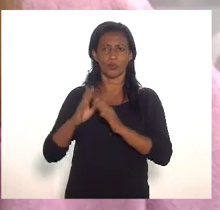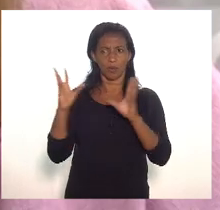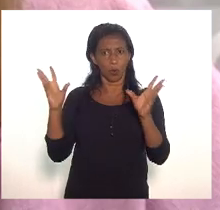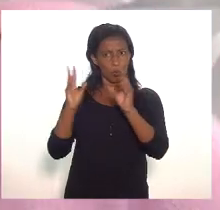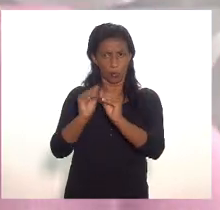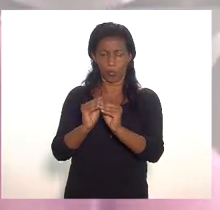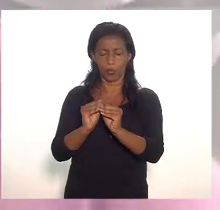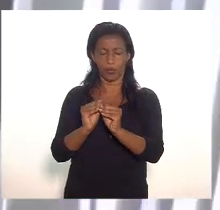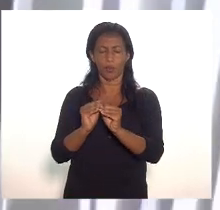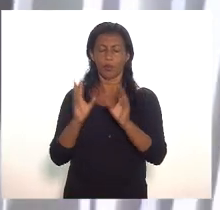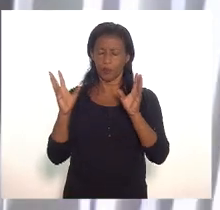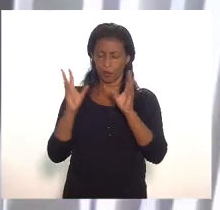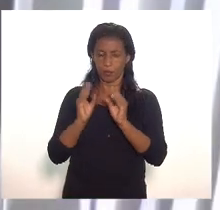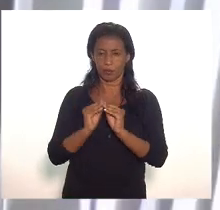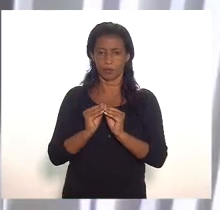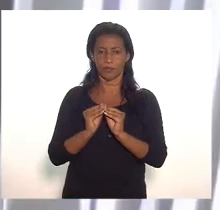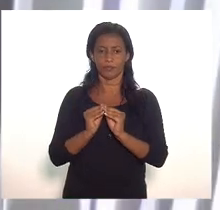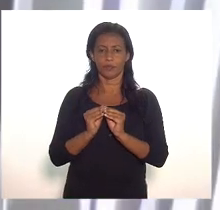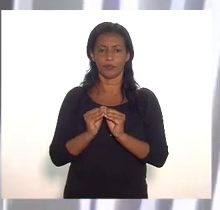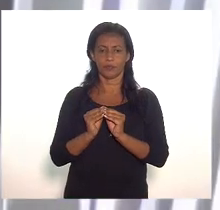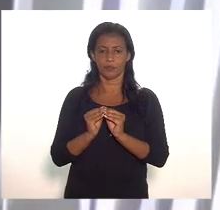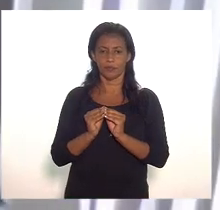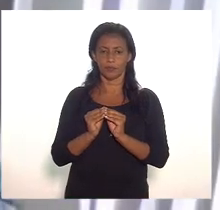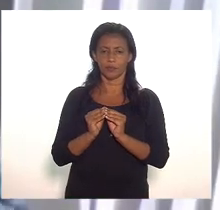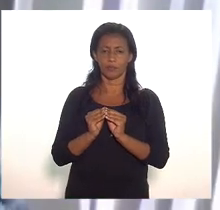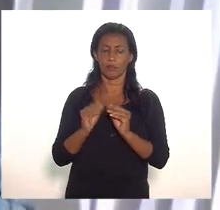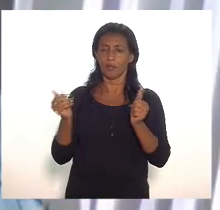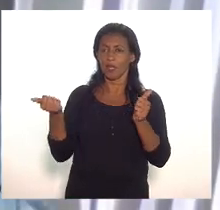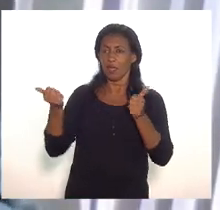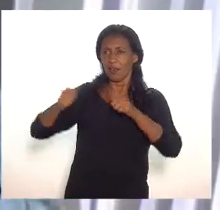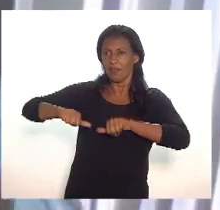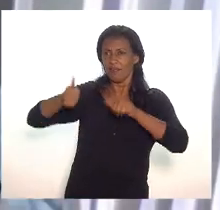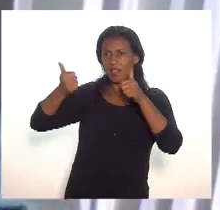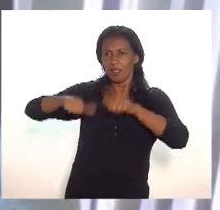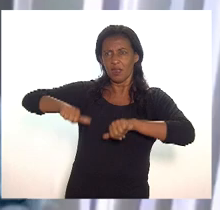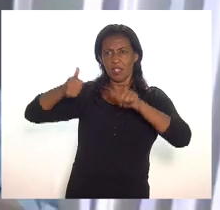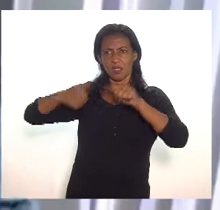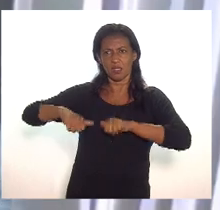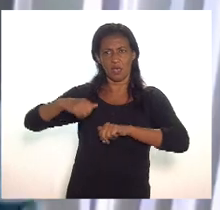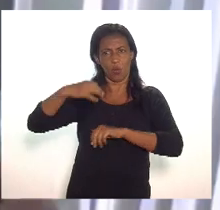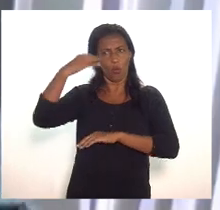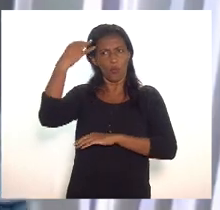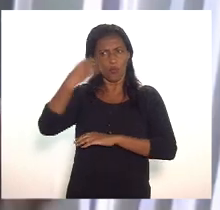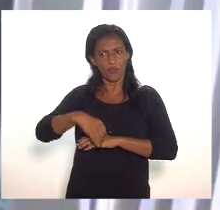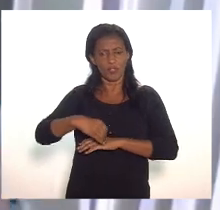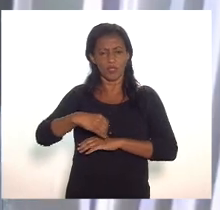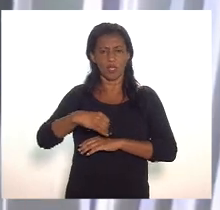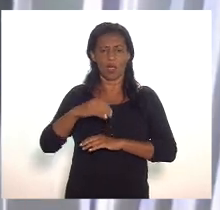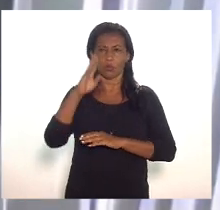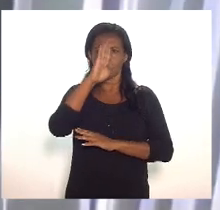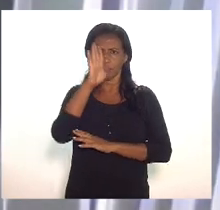concluir, por favor. Eu concluirei nesse minuto. Quem faz a avaliação oficial dos programas de pós-graduação no Brasil é a própria CAPES.